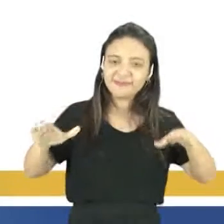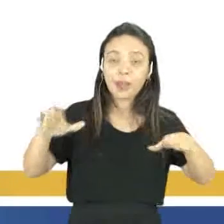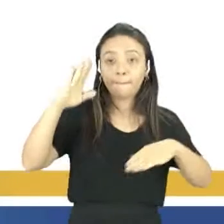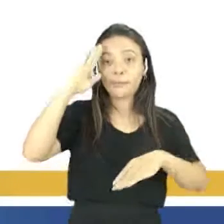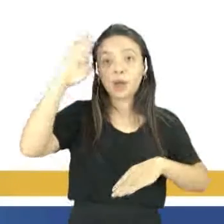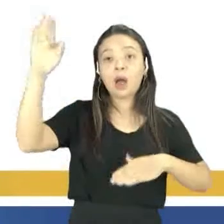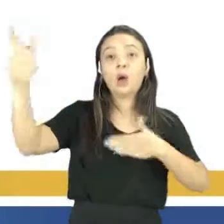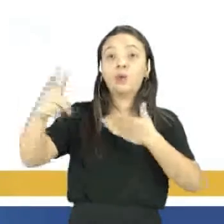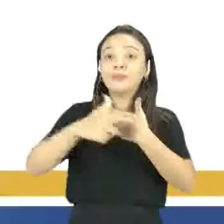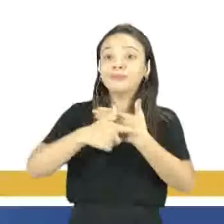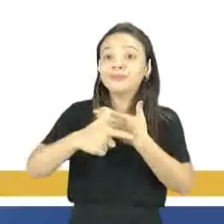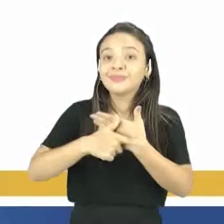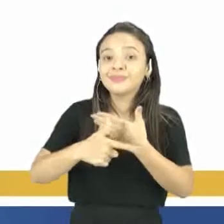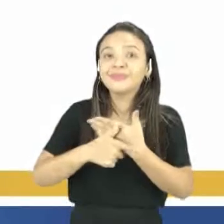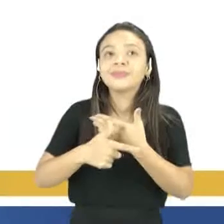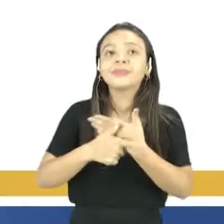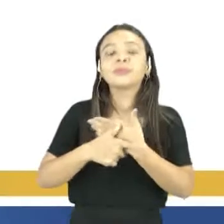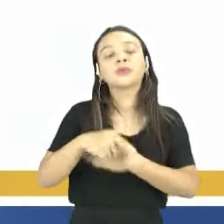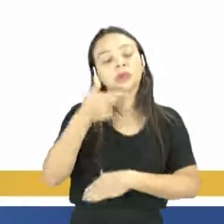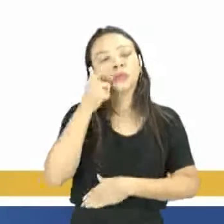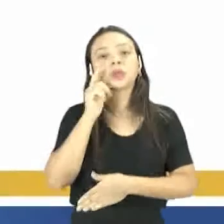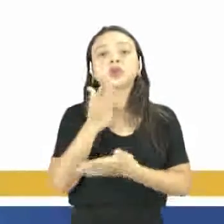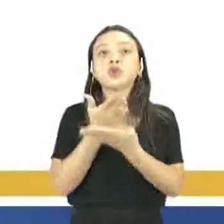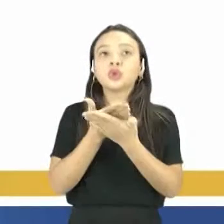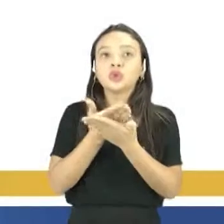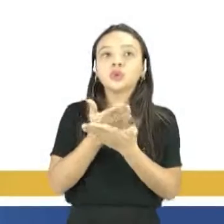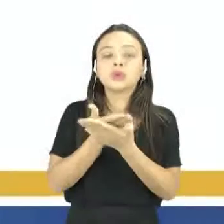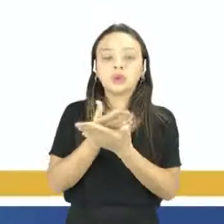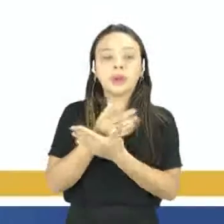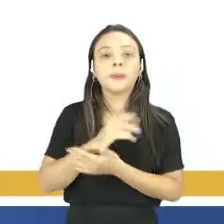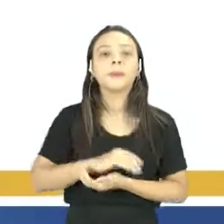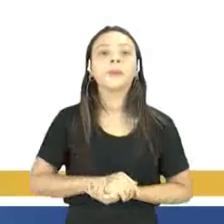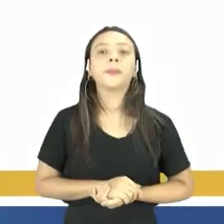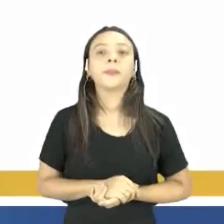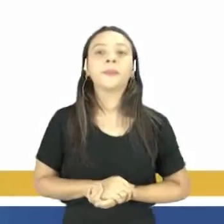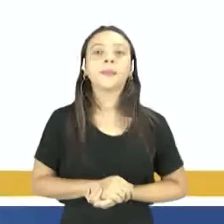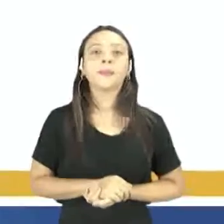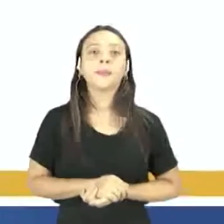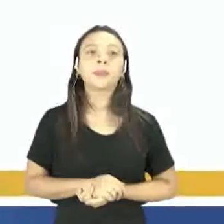principal finalidade, né, para a gente poder estudar secções planas de figuras espaciais.